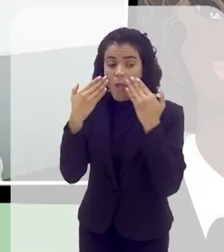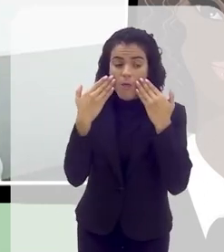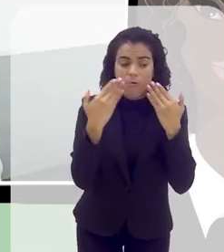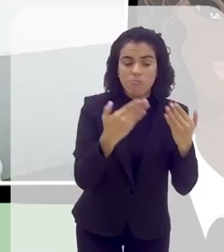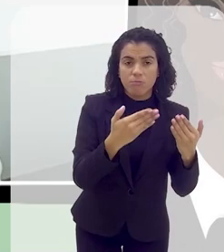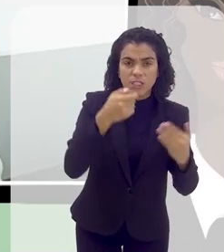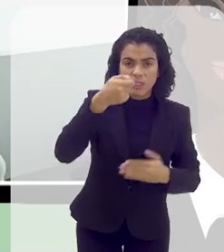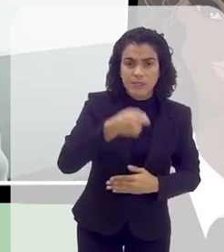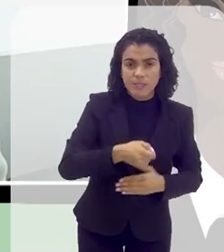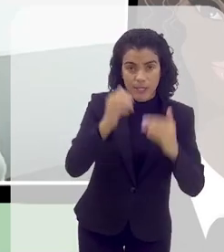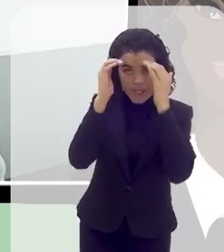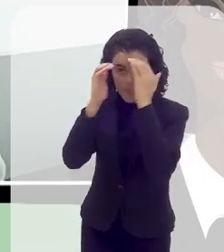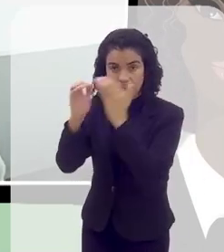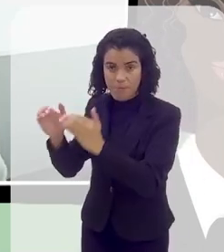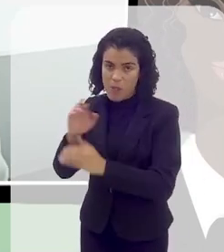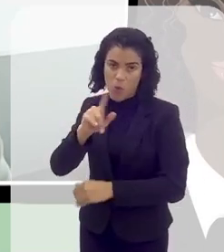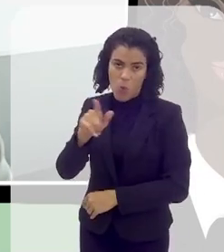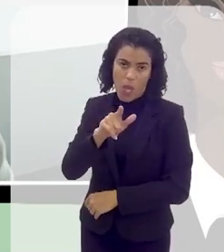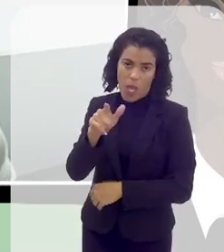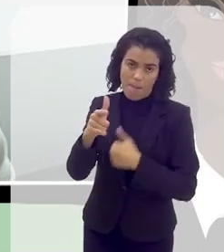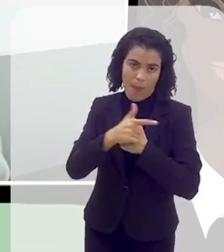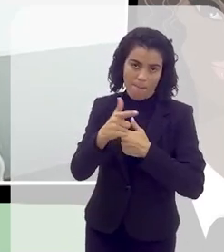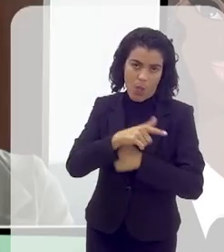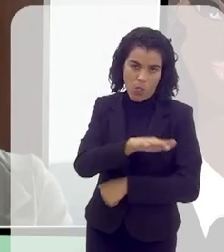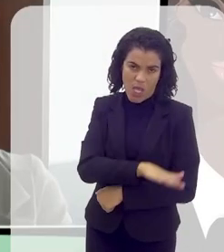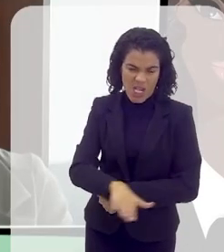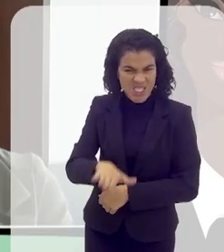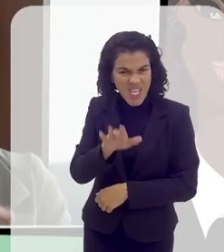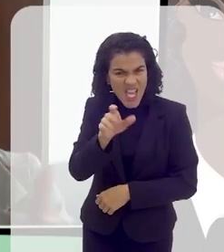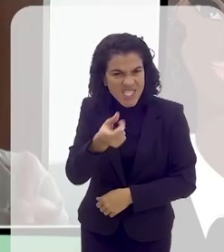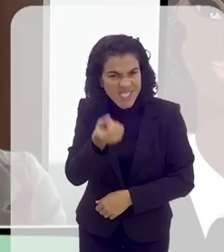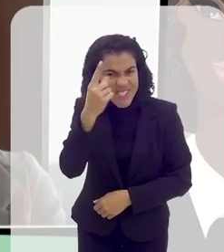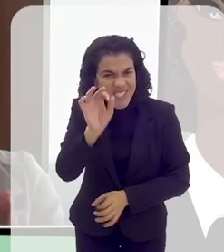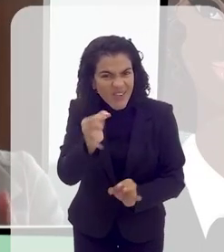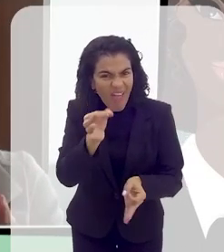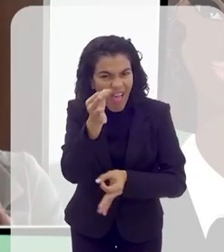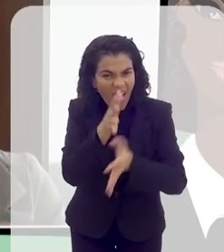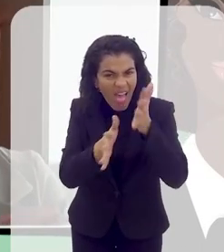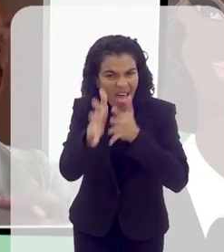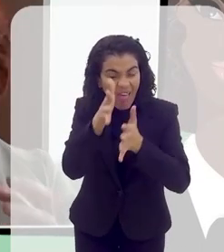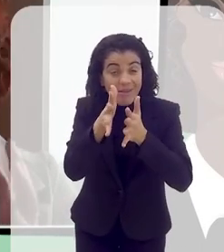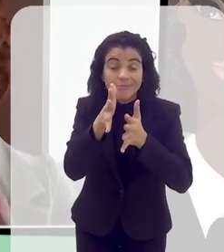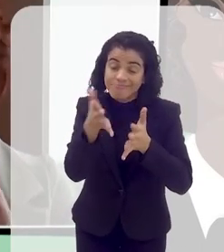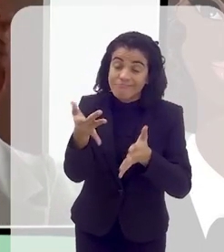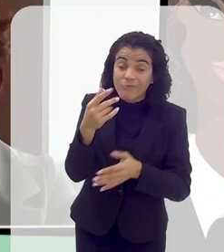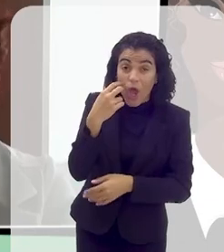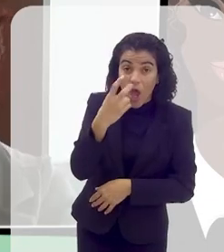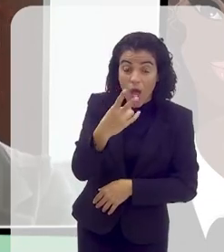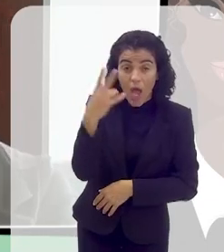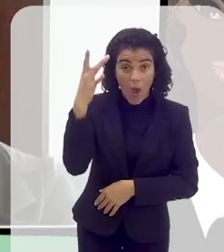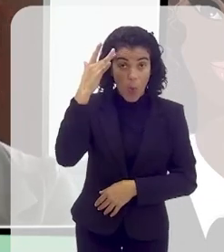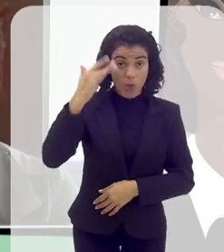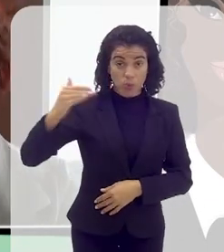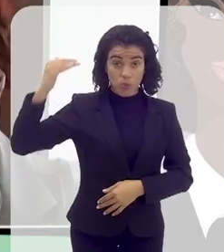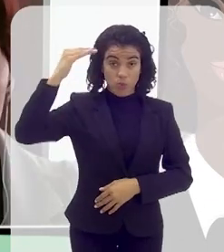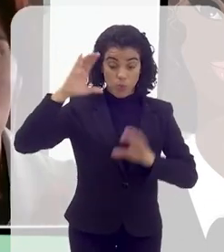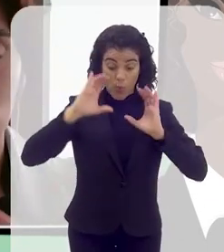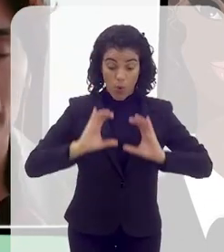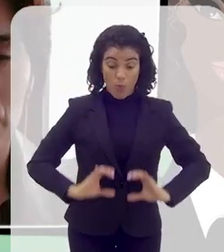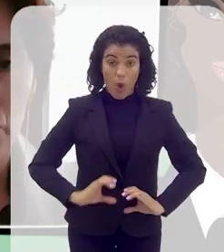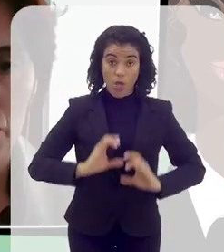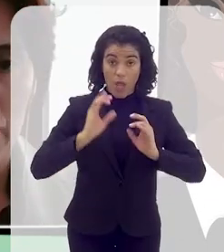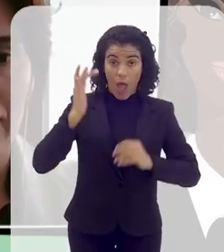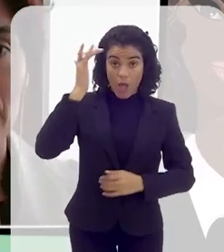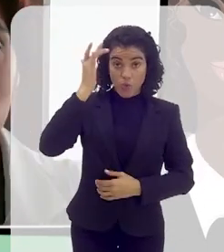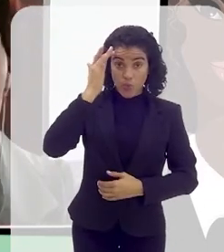madrasta. Não é papel da criança aceitar. Fica esquisito, né, quando eu falo? Mas veja, se os adultos se comportam